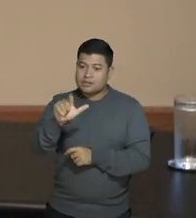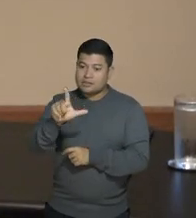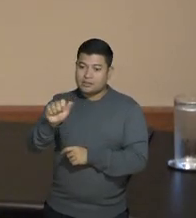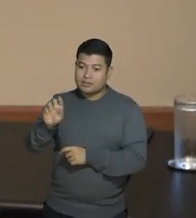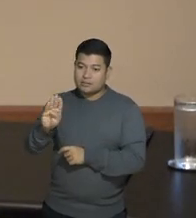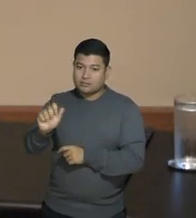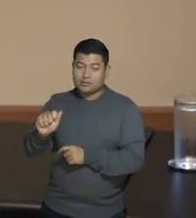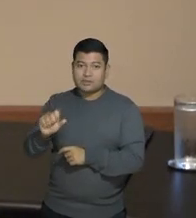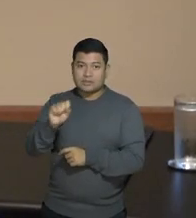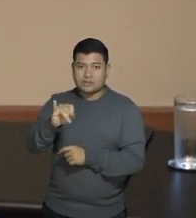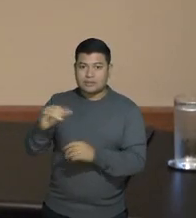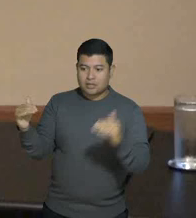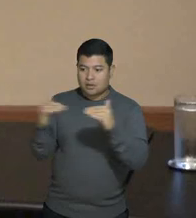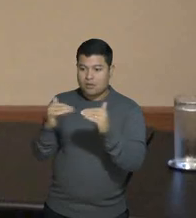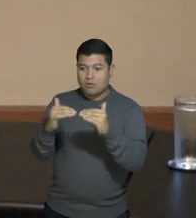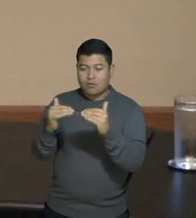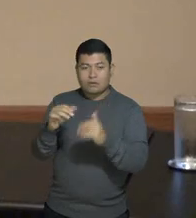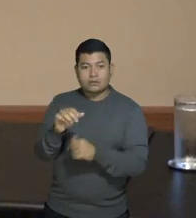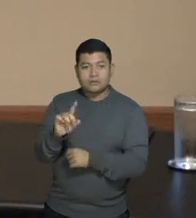não.